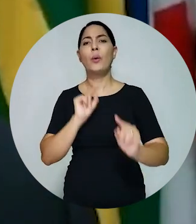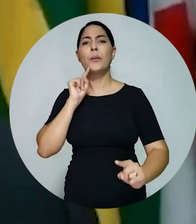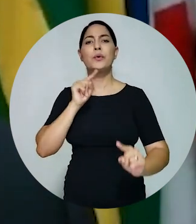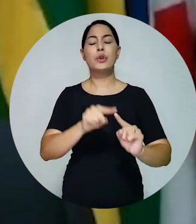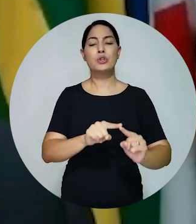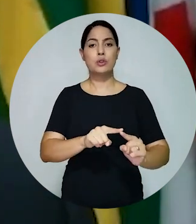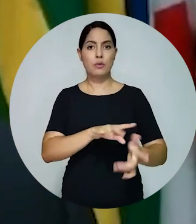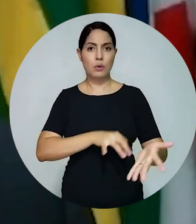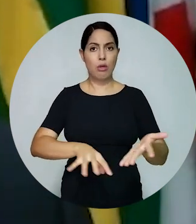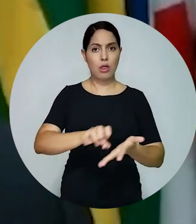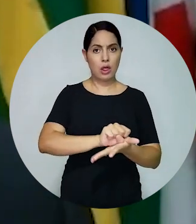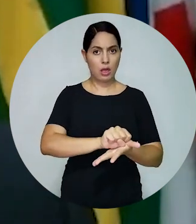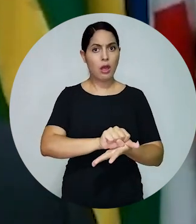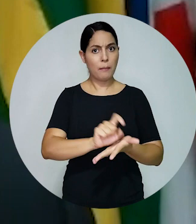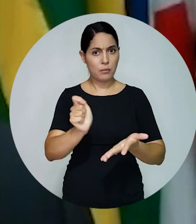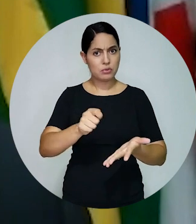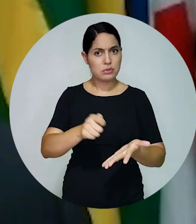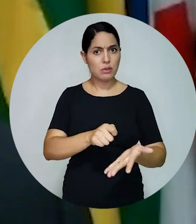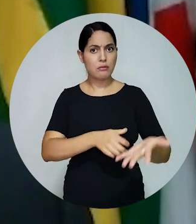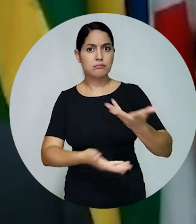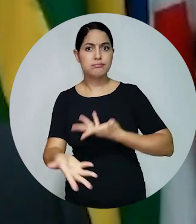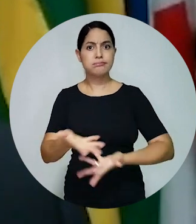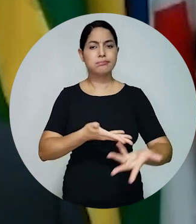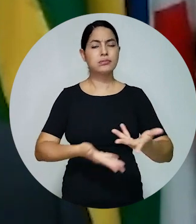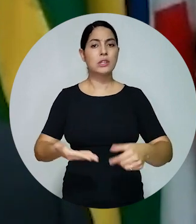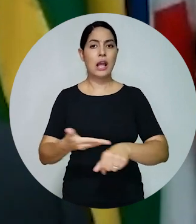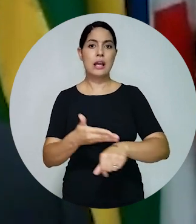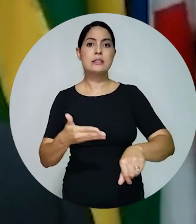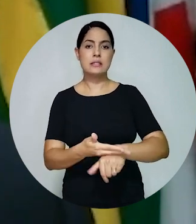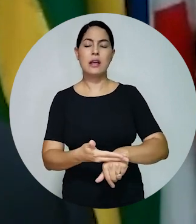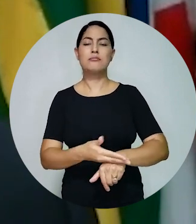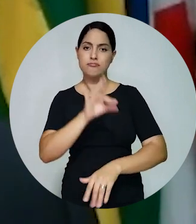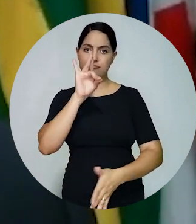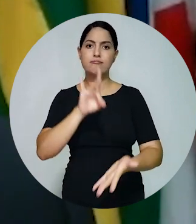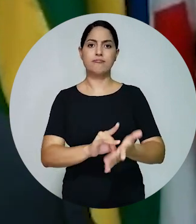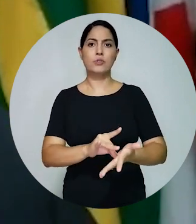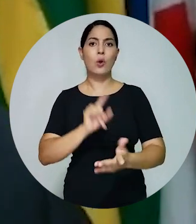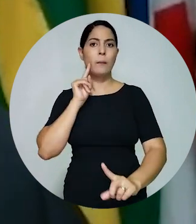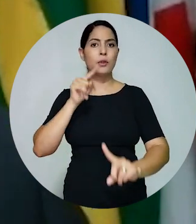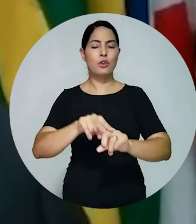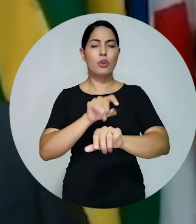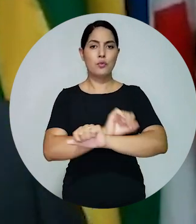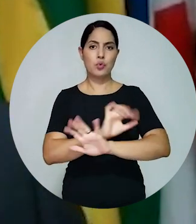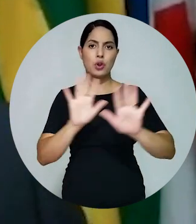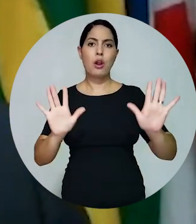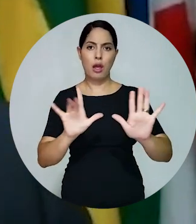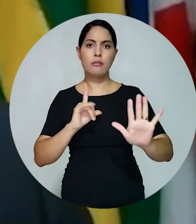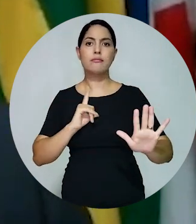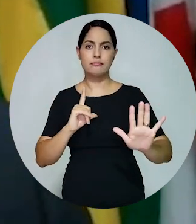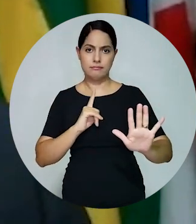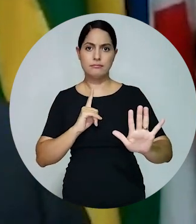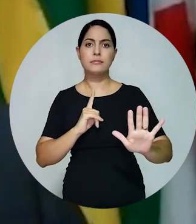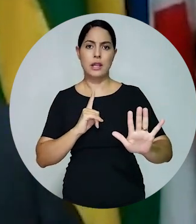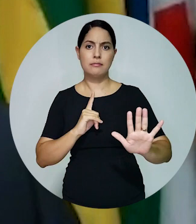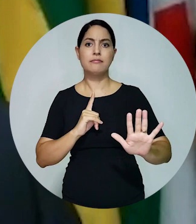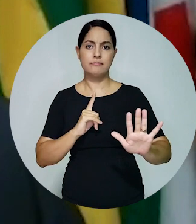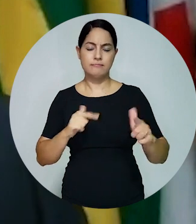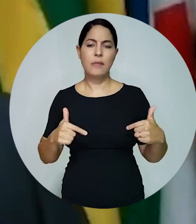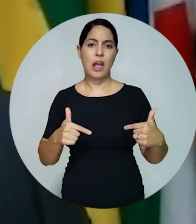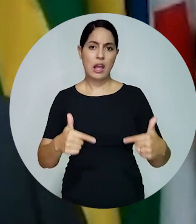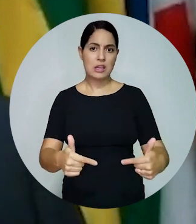para, através do compartilhamento de dados estruturados, possa também fazer de forma